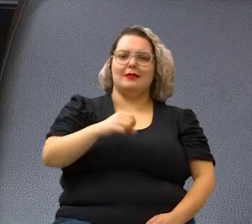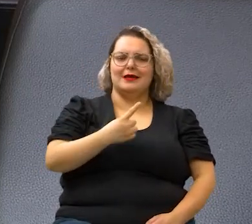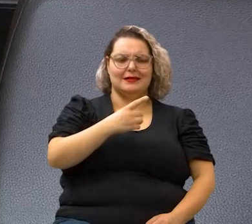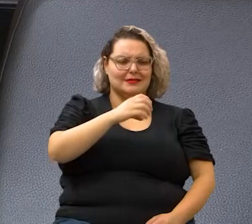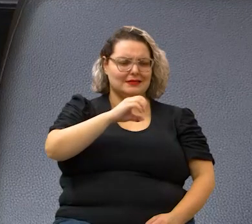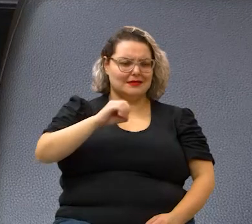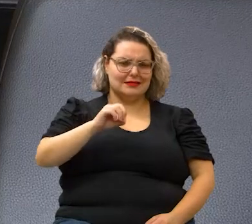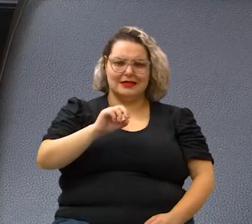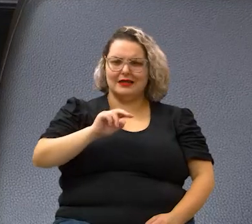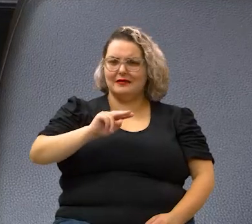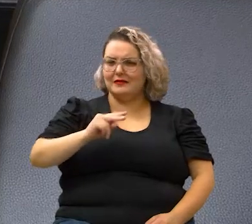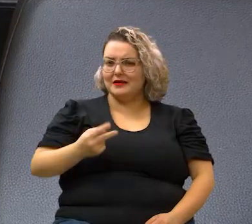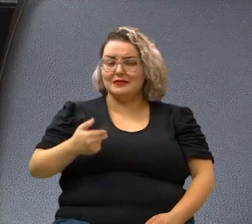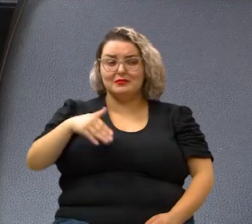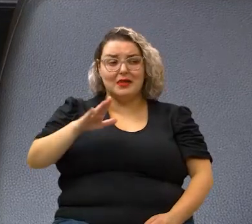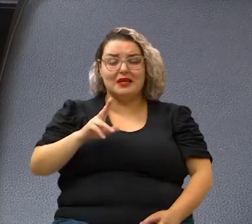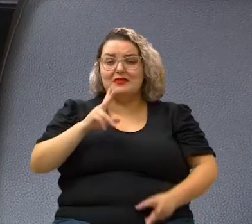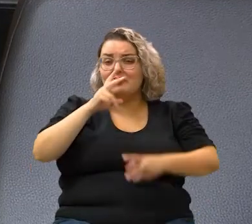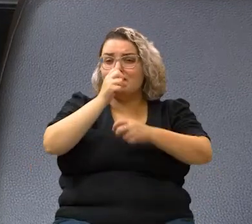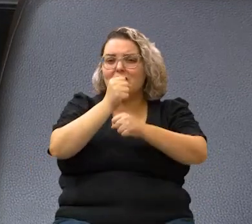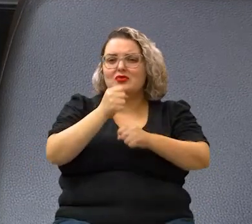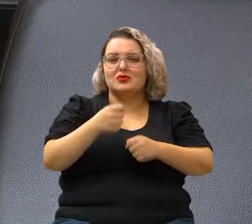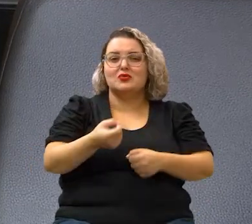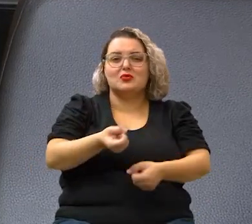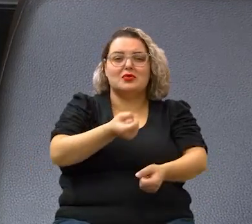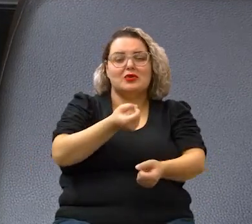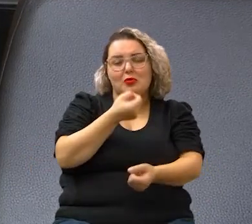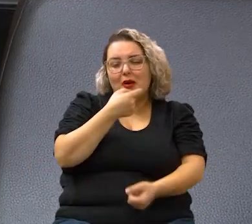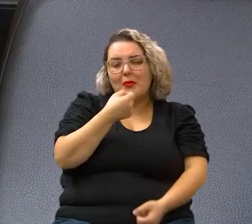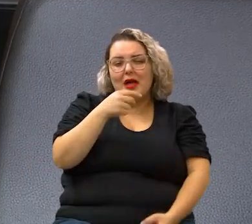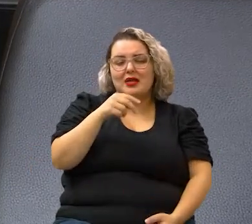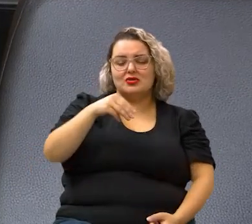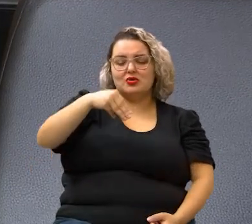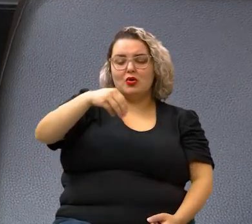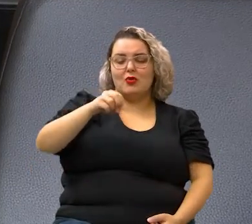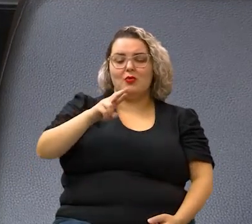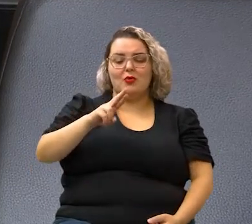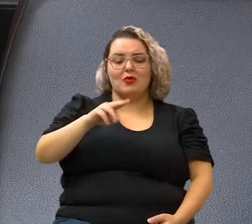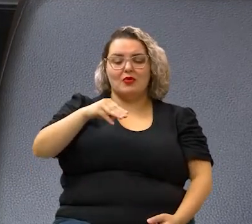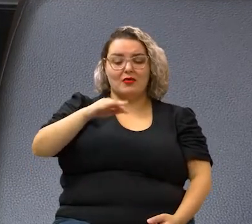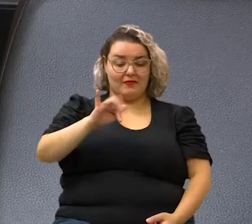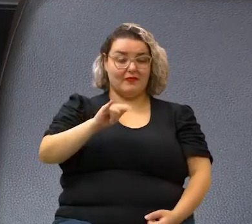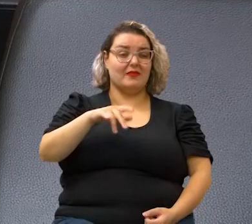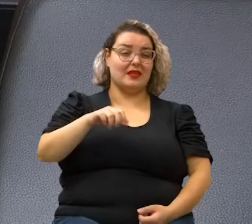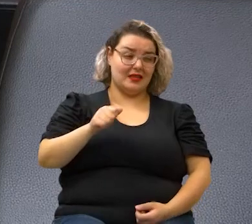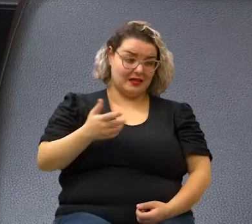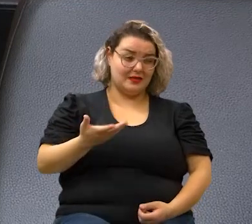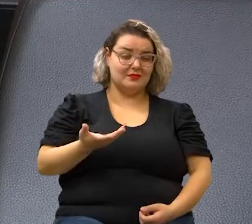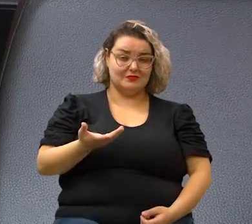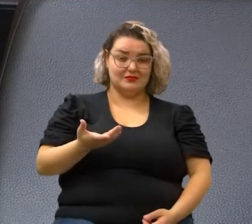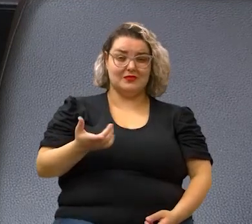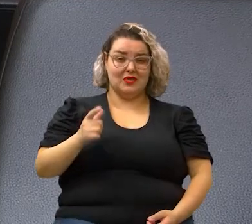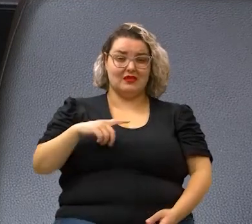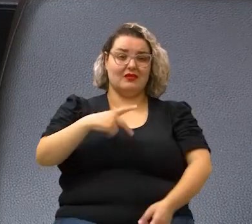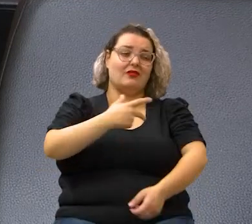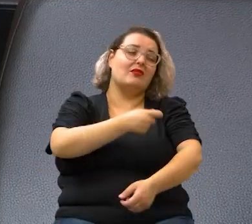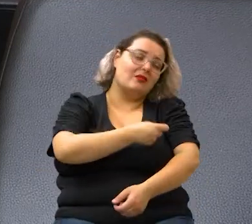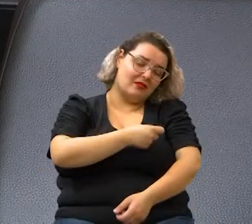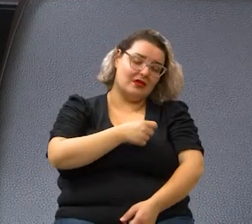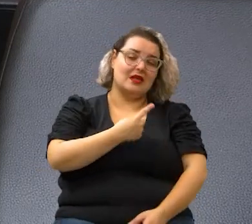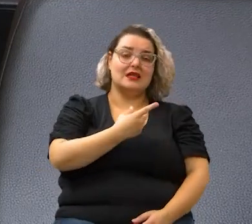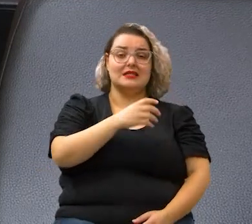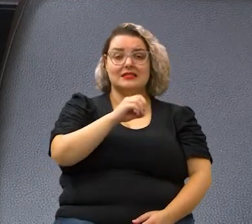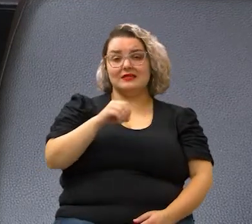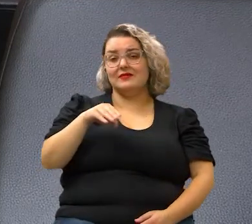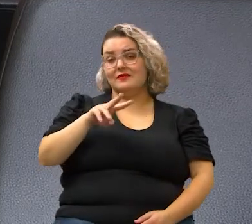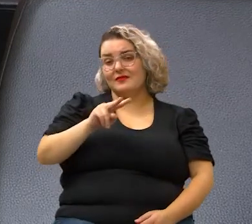é 100 vezes mais forte que a morfina, então ela tem dentro da sua composição analgésico, é também 100 vezes mais forte que a